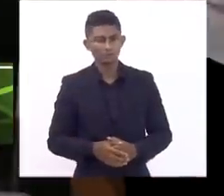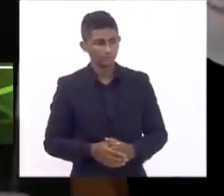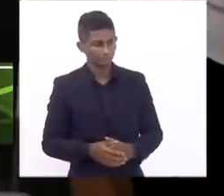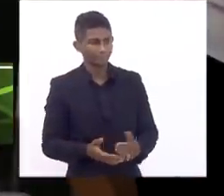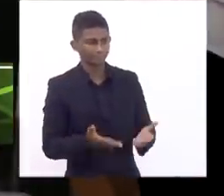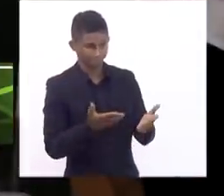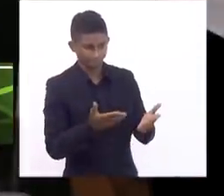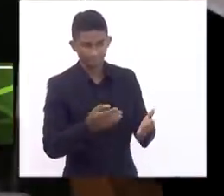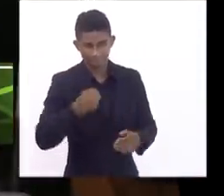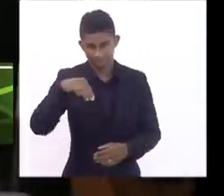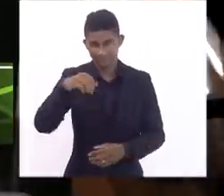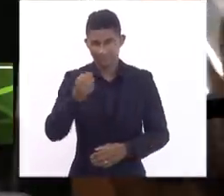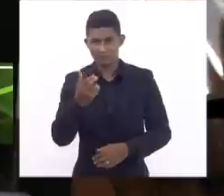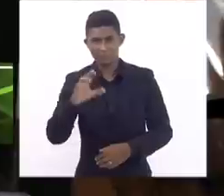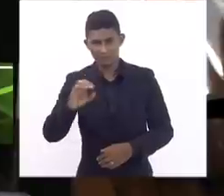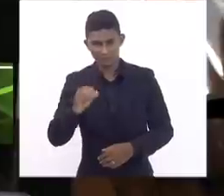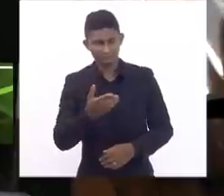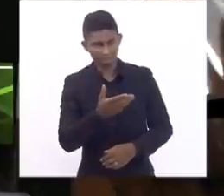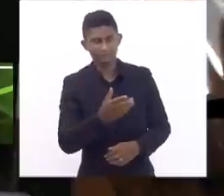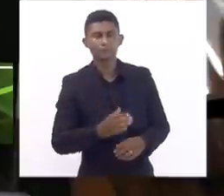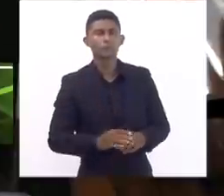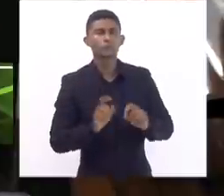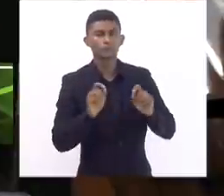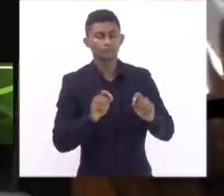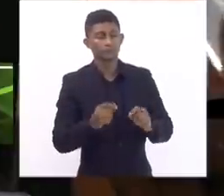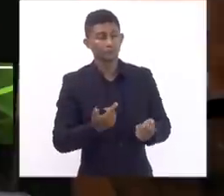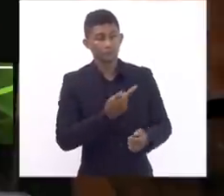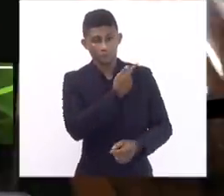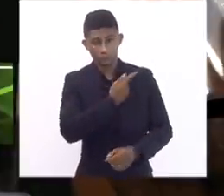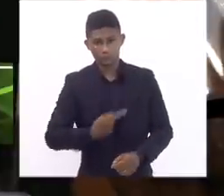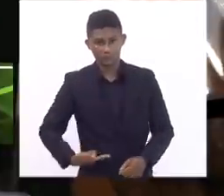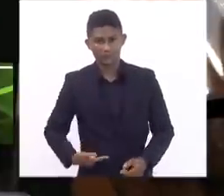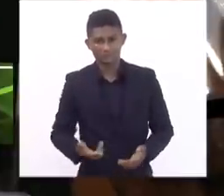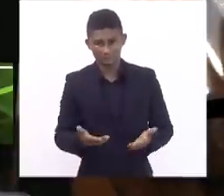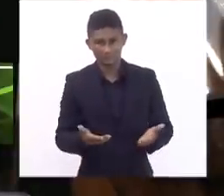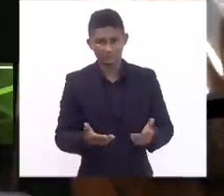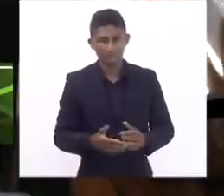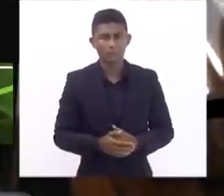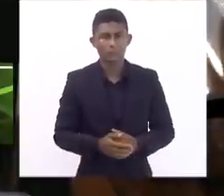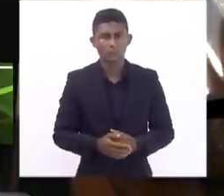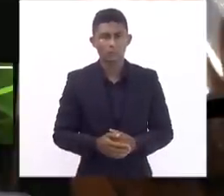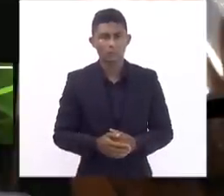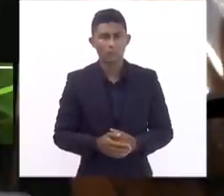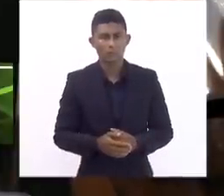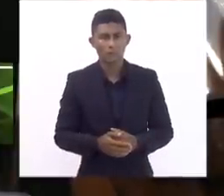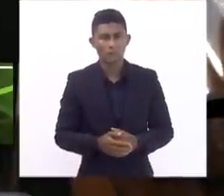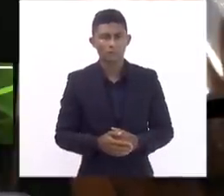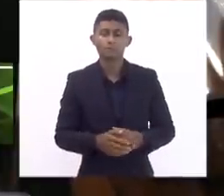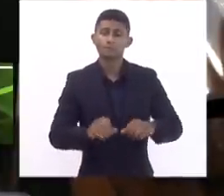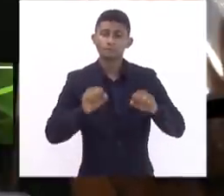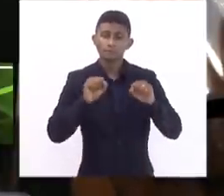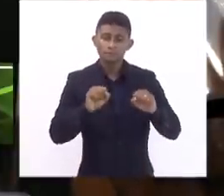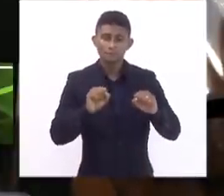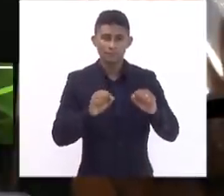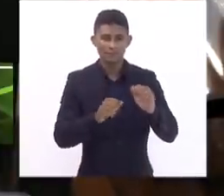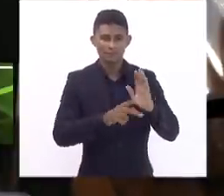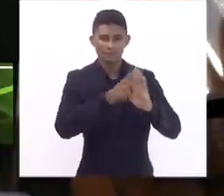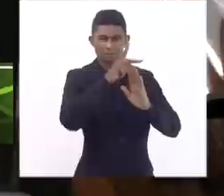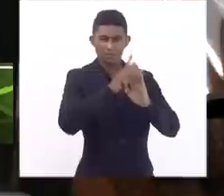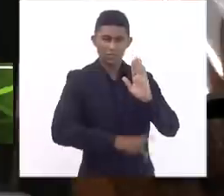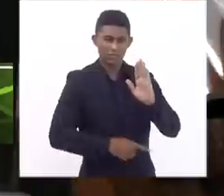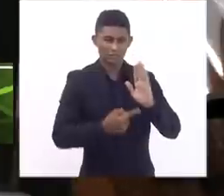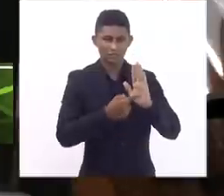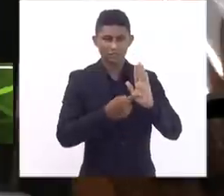que o governo... Viu, deputado Márcio? O governo pode vetar um projeto